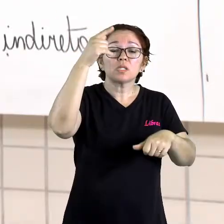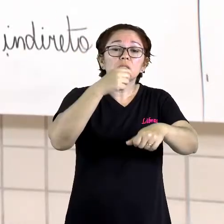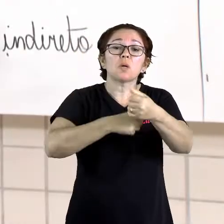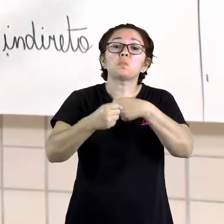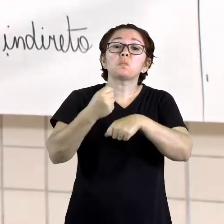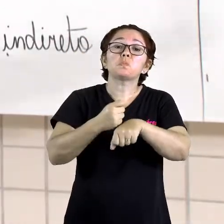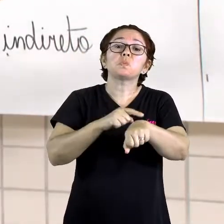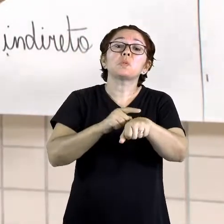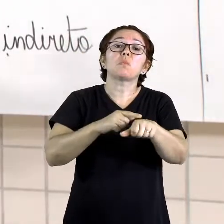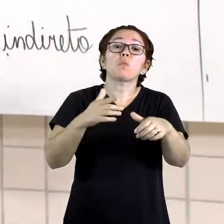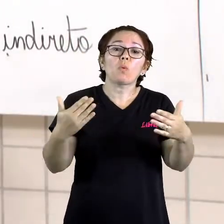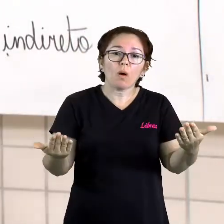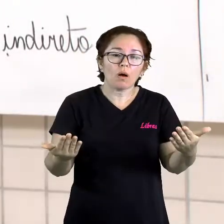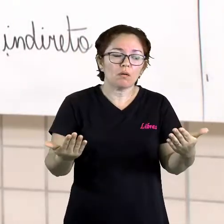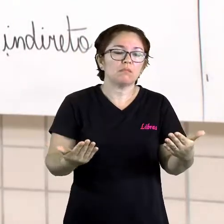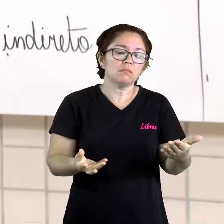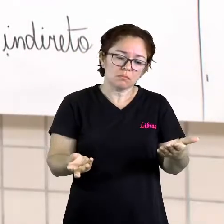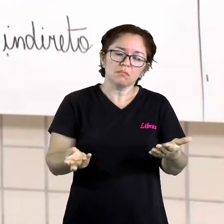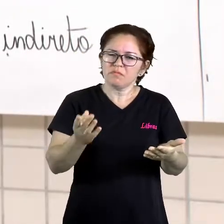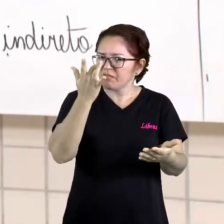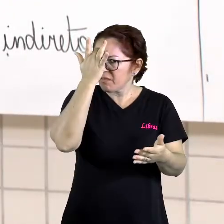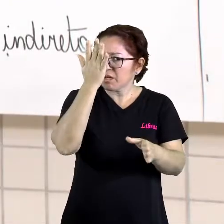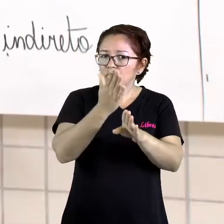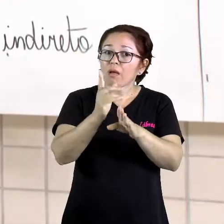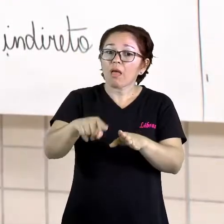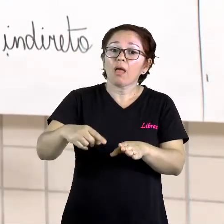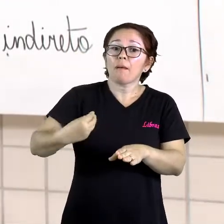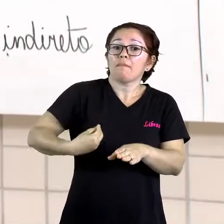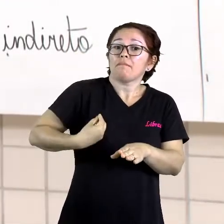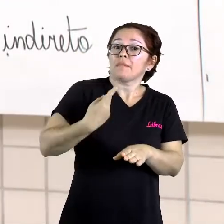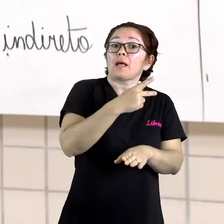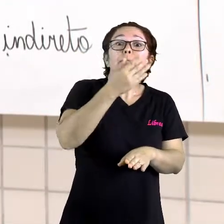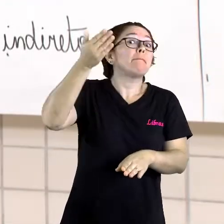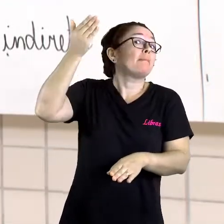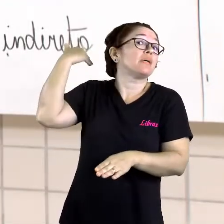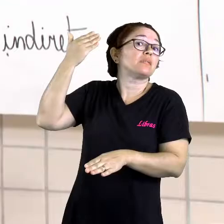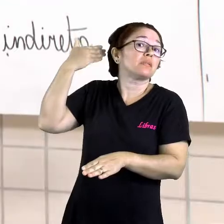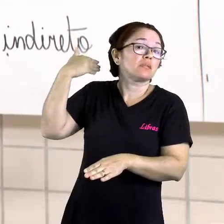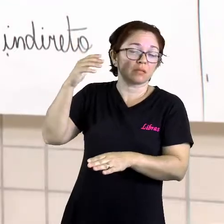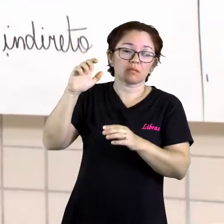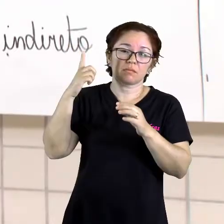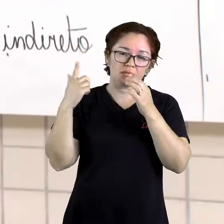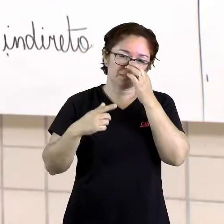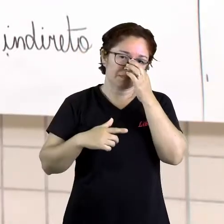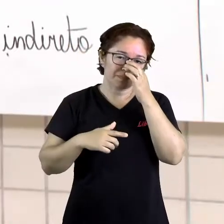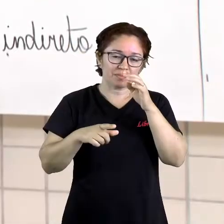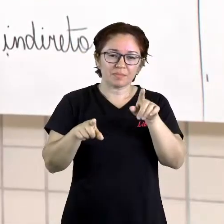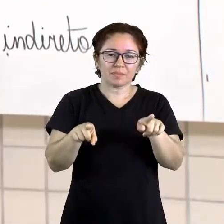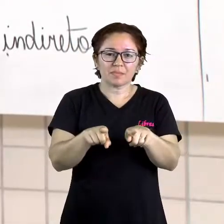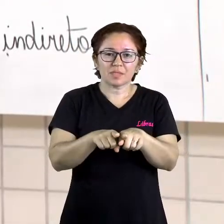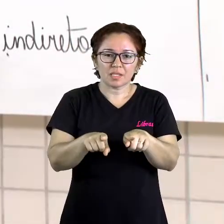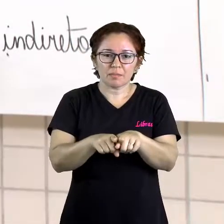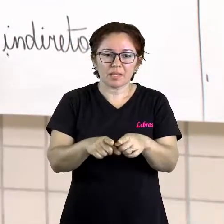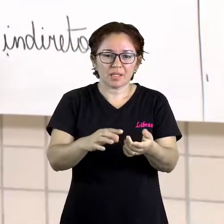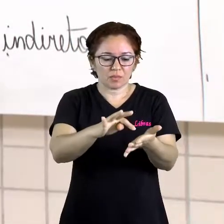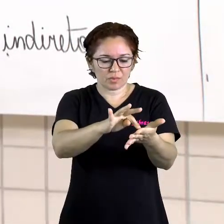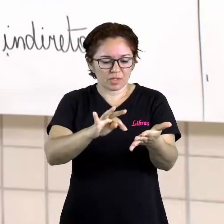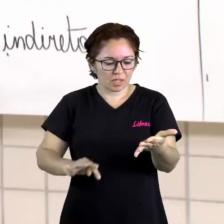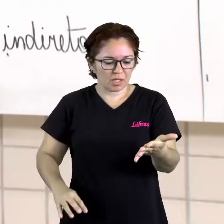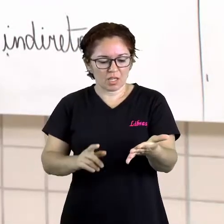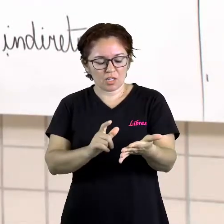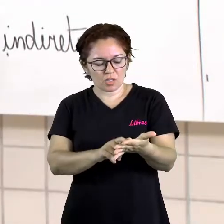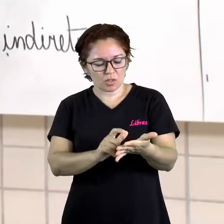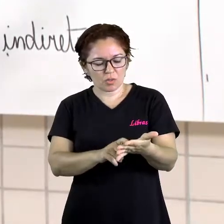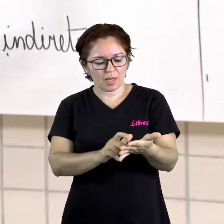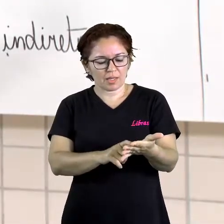identificar, sabemos que é no passado. E há expressões que mostram que